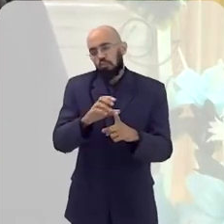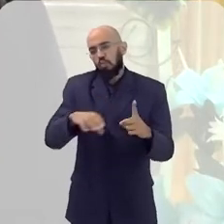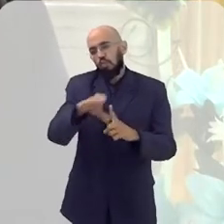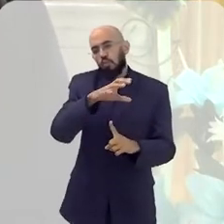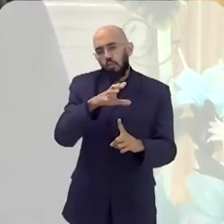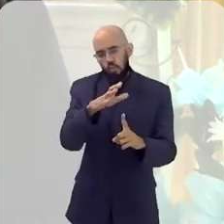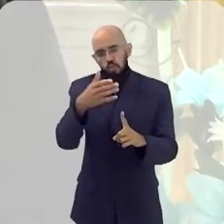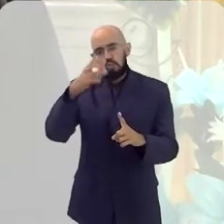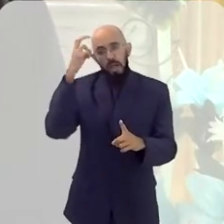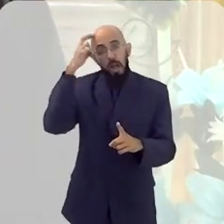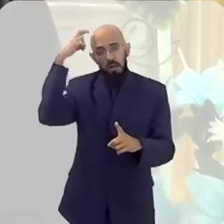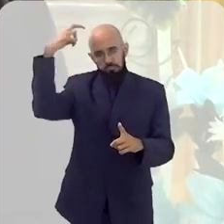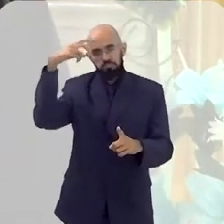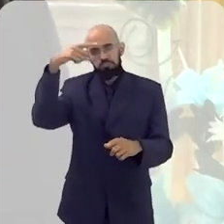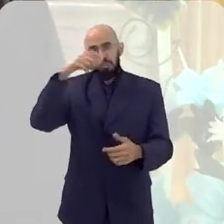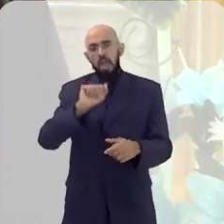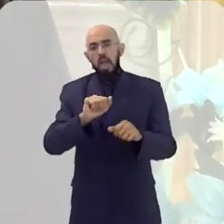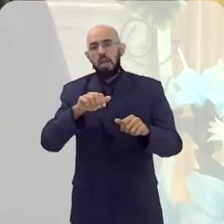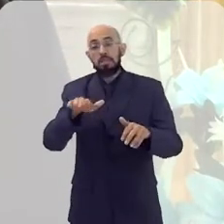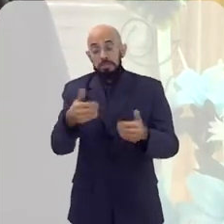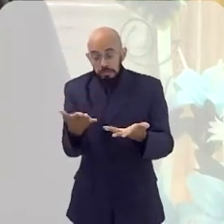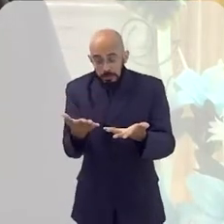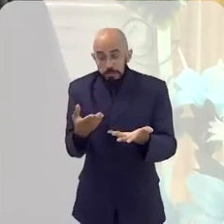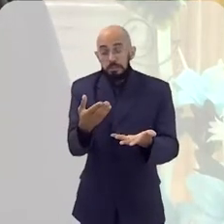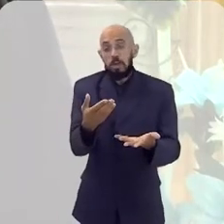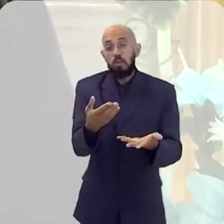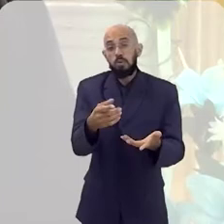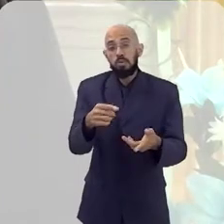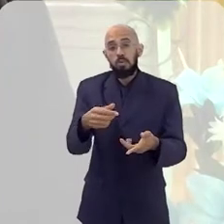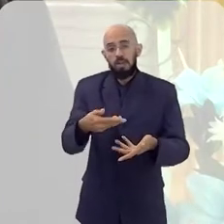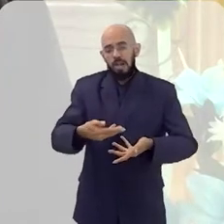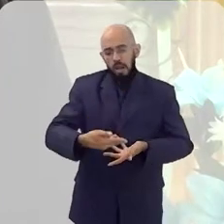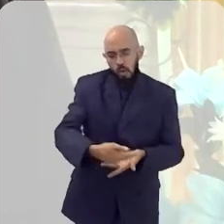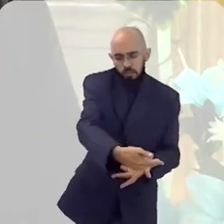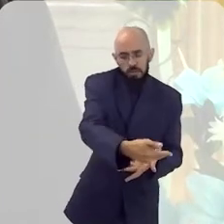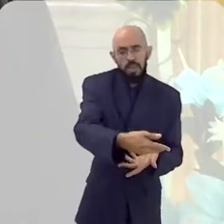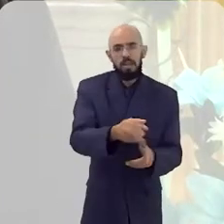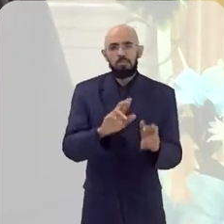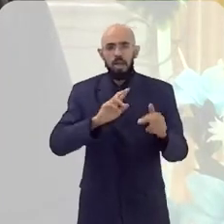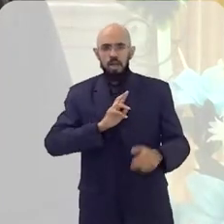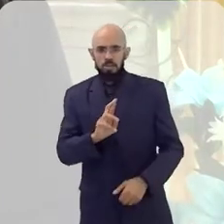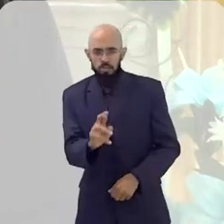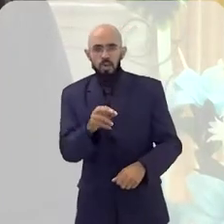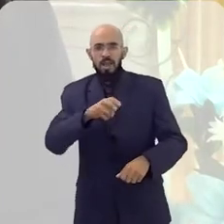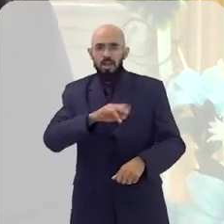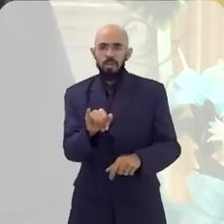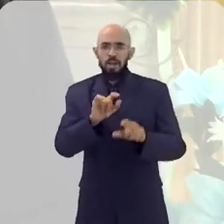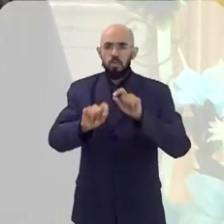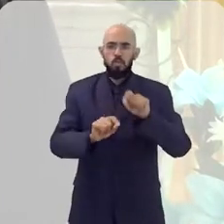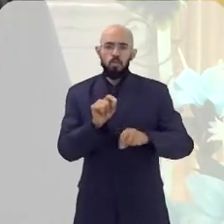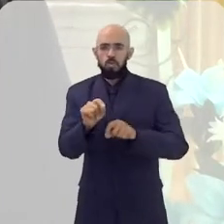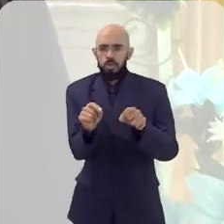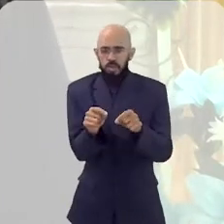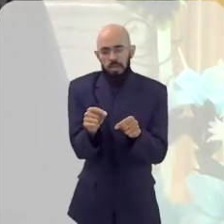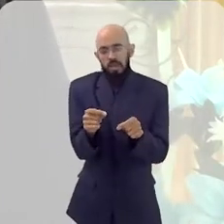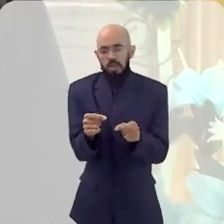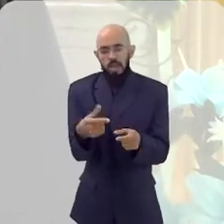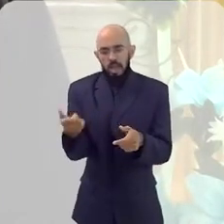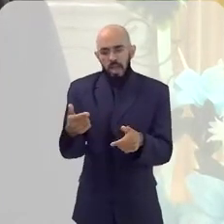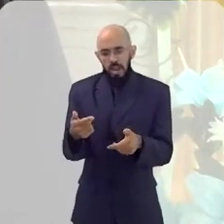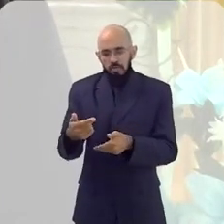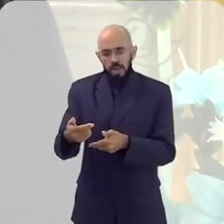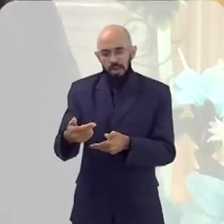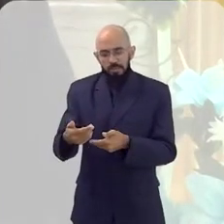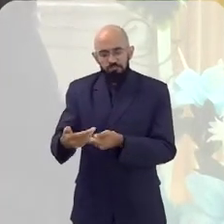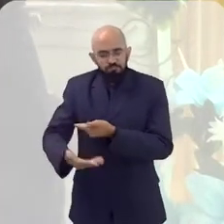tradição, né, da Wicca. Então, quer dizer, sendo convidada para a religião, ela vai passar pelo conhecimento daquele